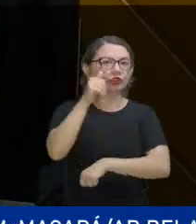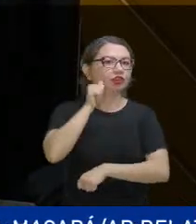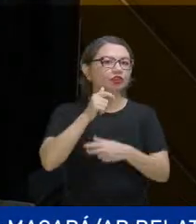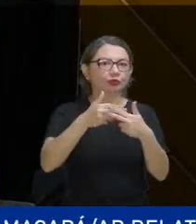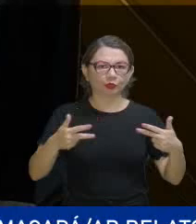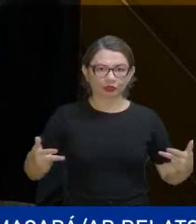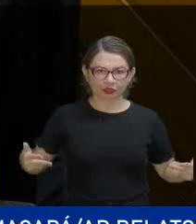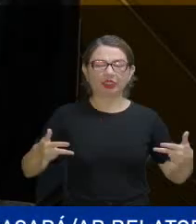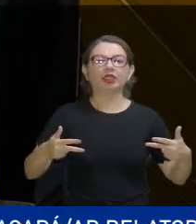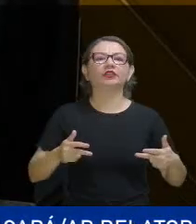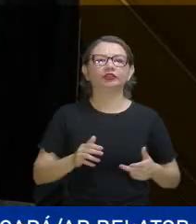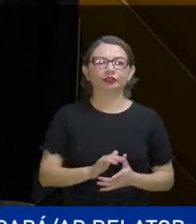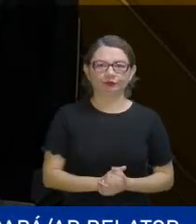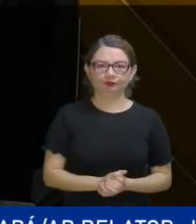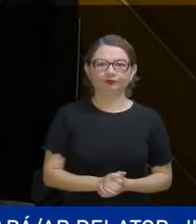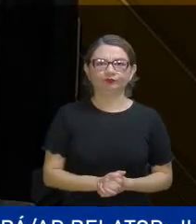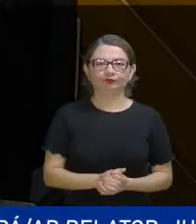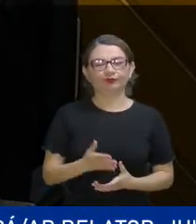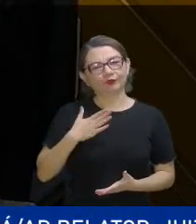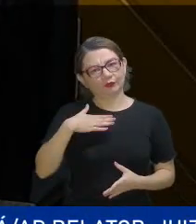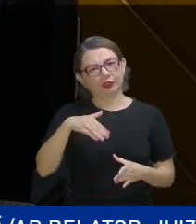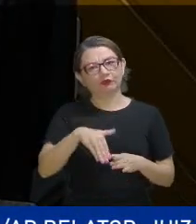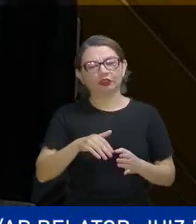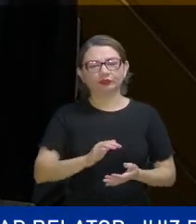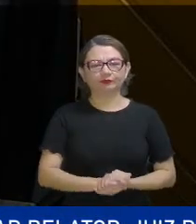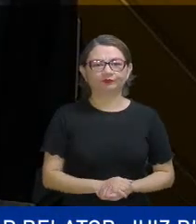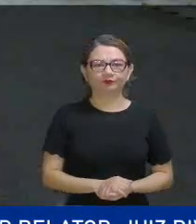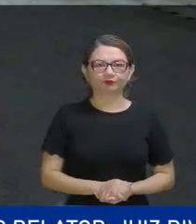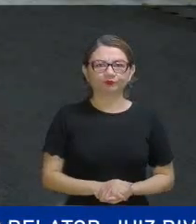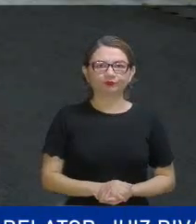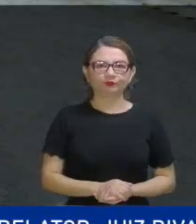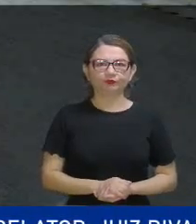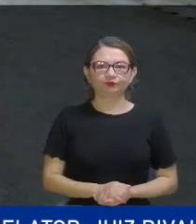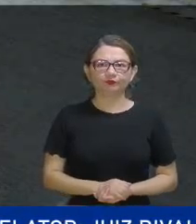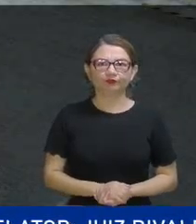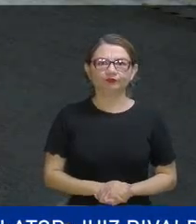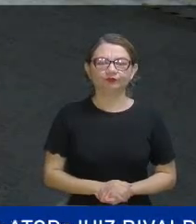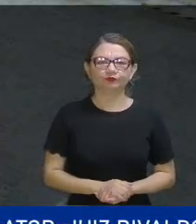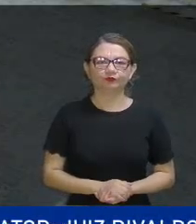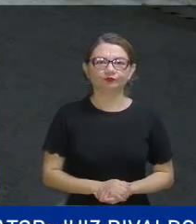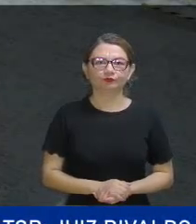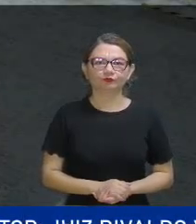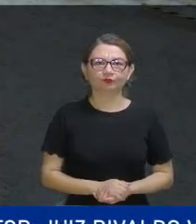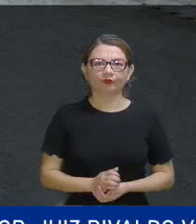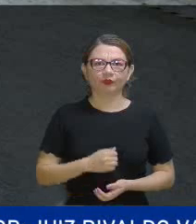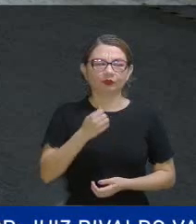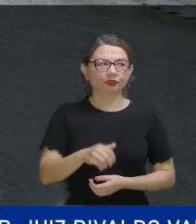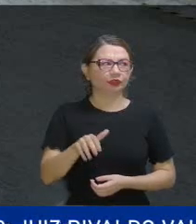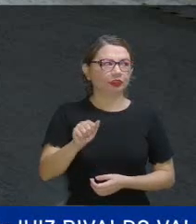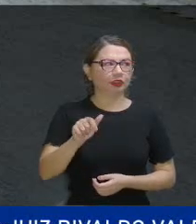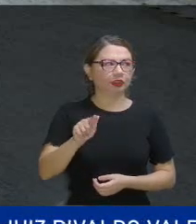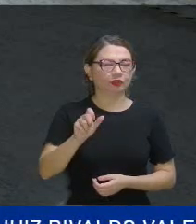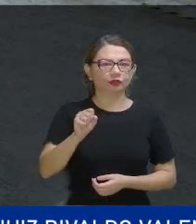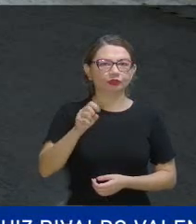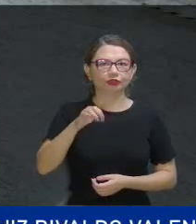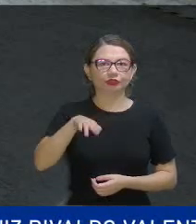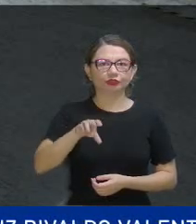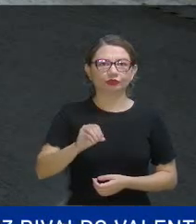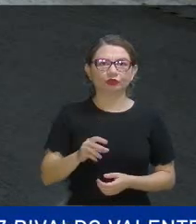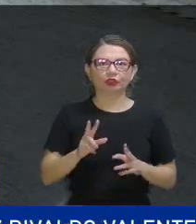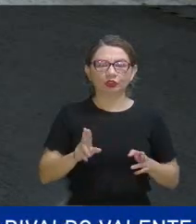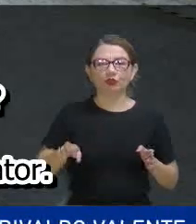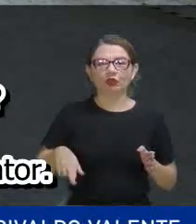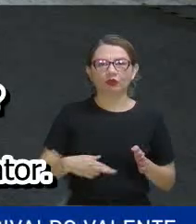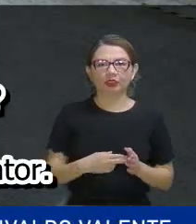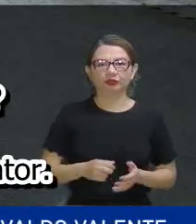exercício financeiro subsequente. Como voto, senhor presidente? Como vota juiz Agostinho Silvério? Plenário. Acompanhe.